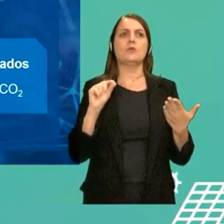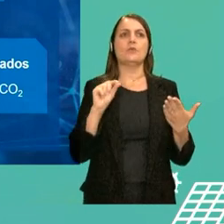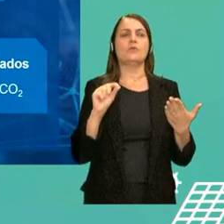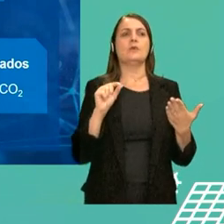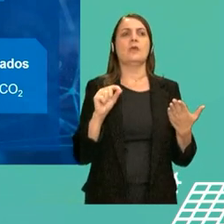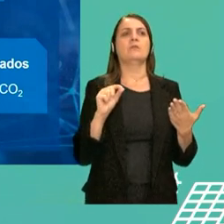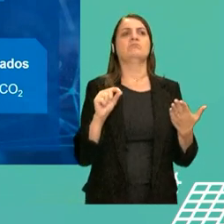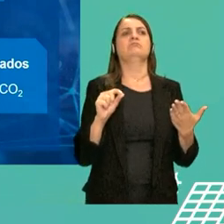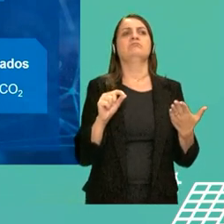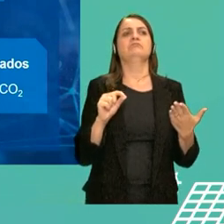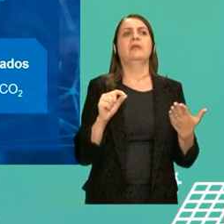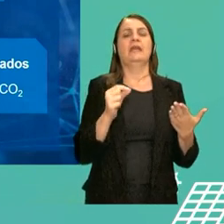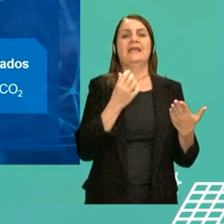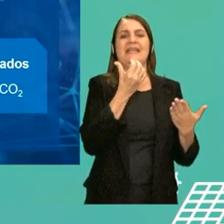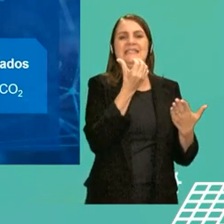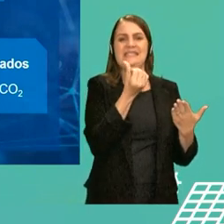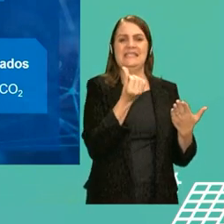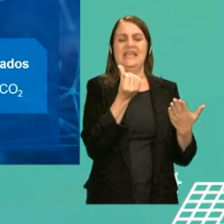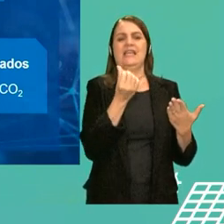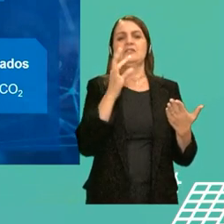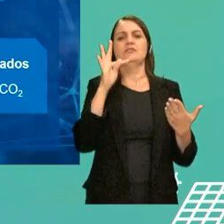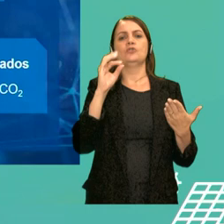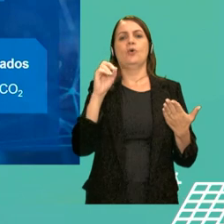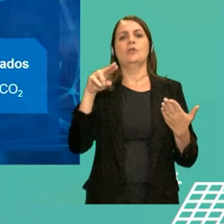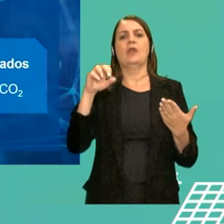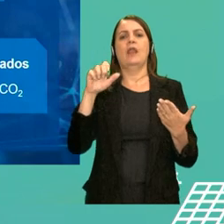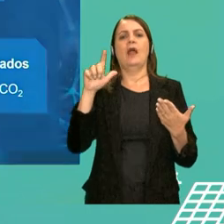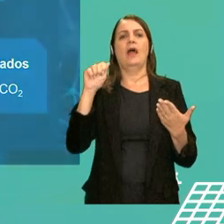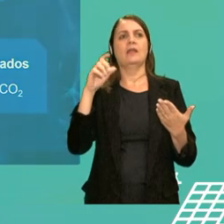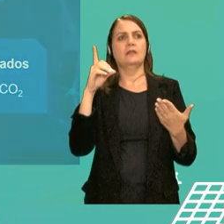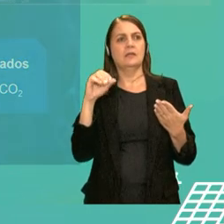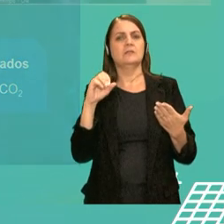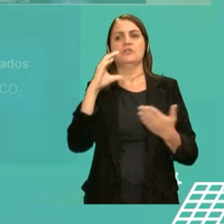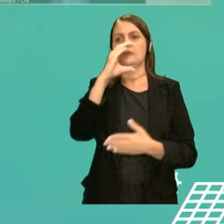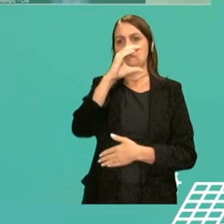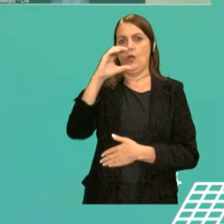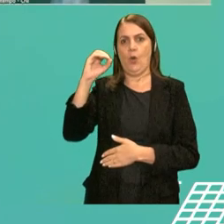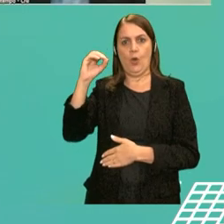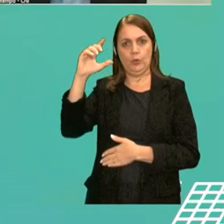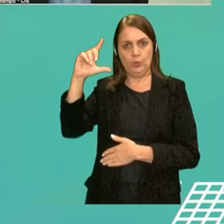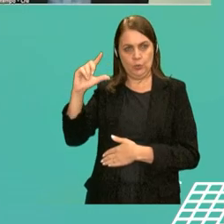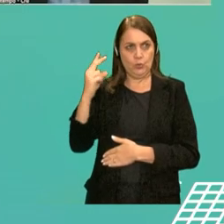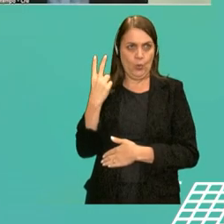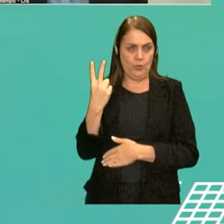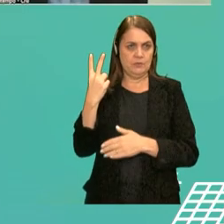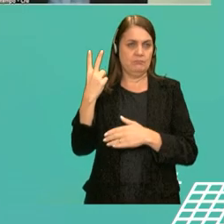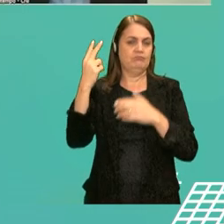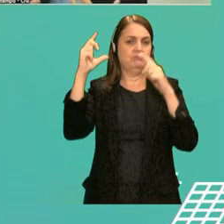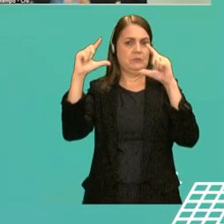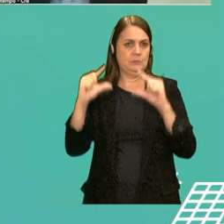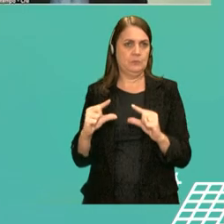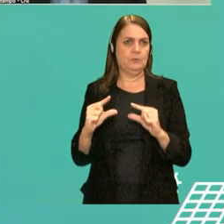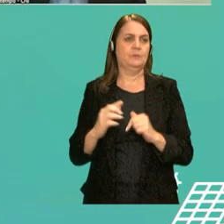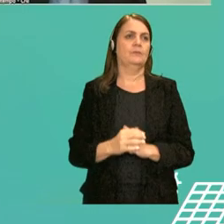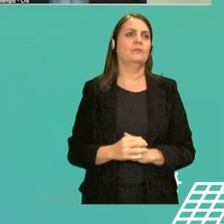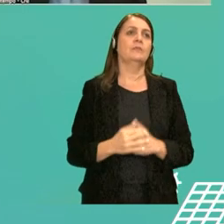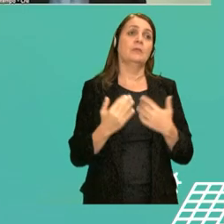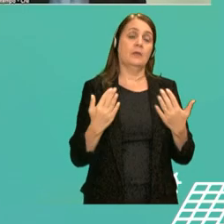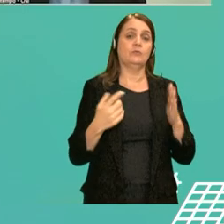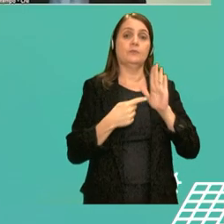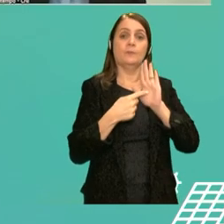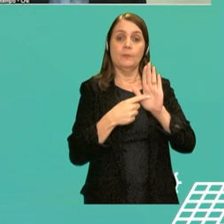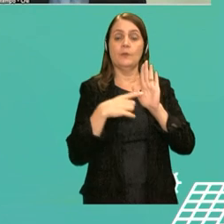de CO2. Então isso mostra também aí o potencial do hidrogênio, né, a importância de se desenvolver todo esse arcabouço,